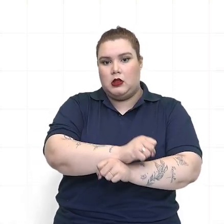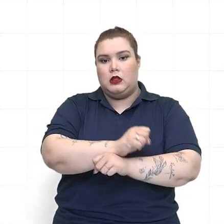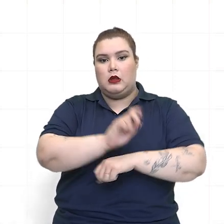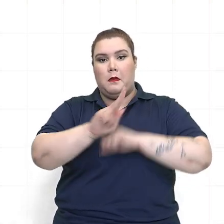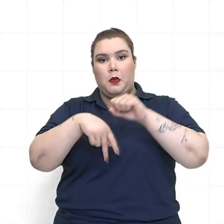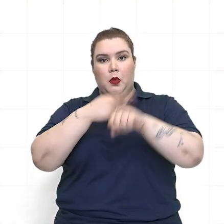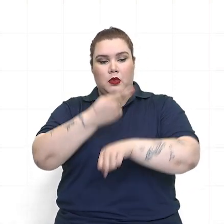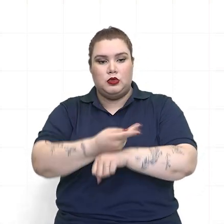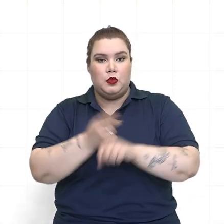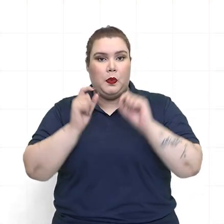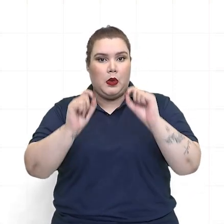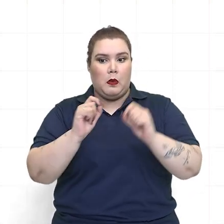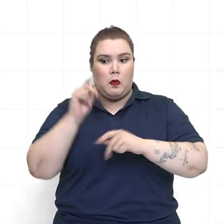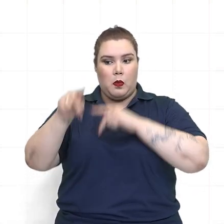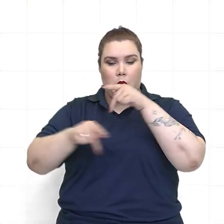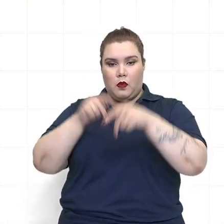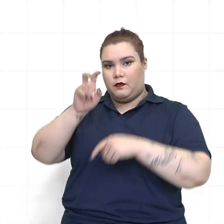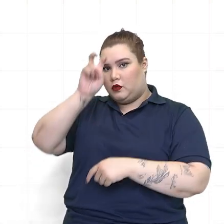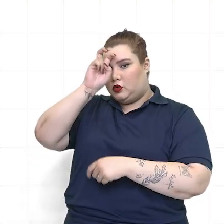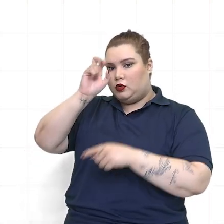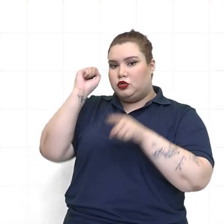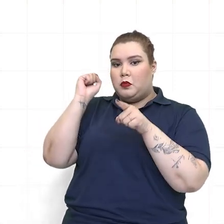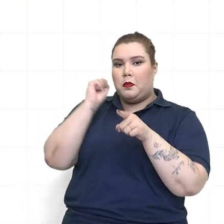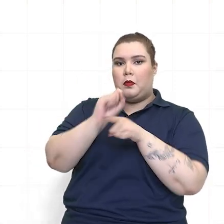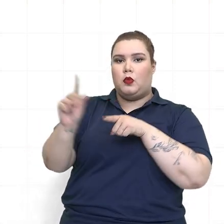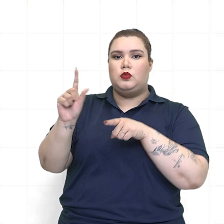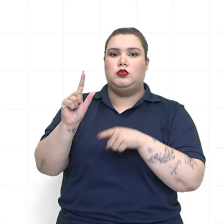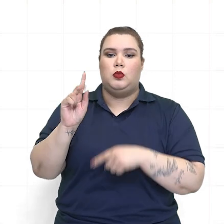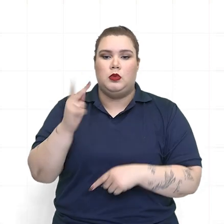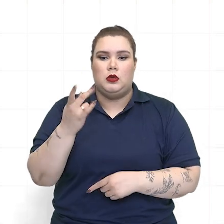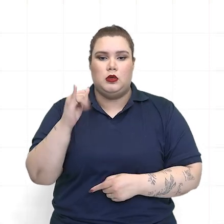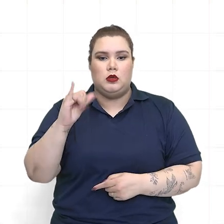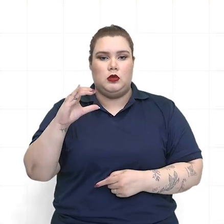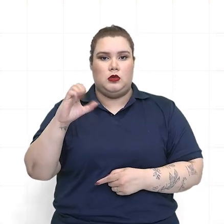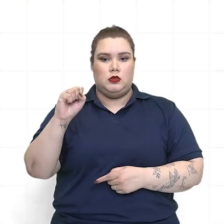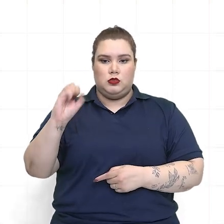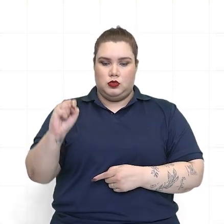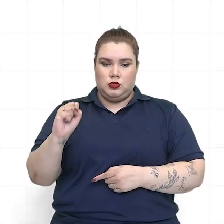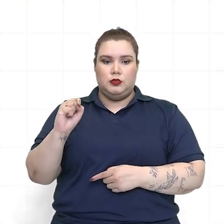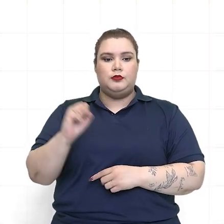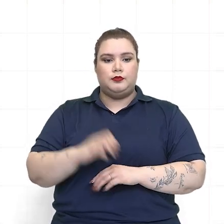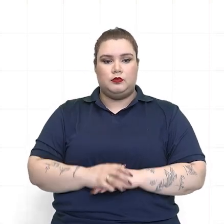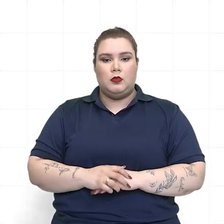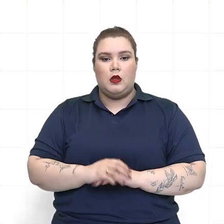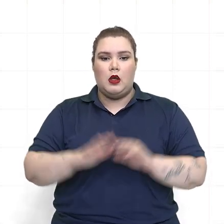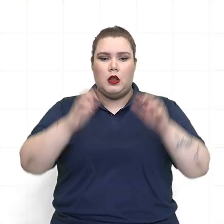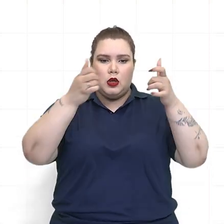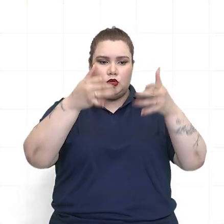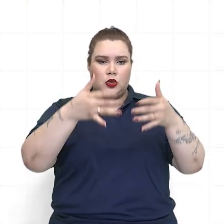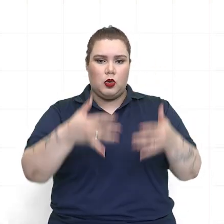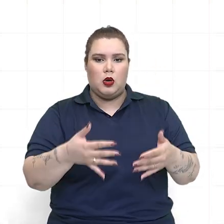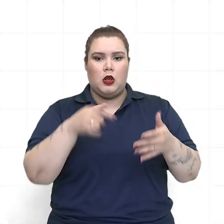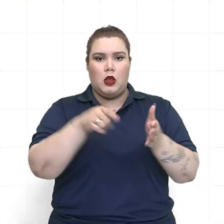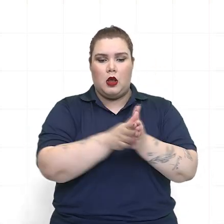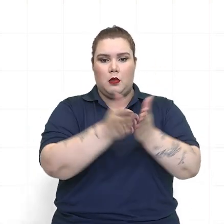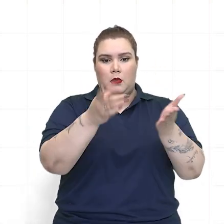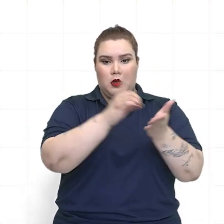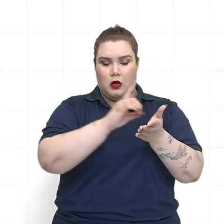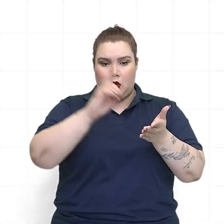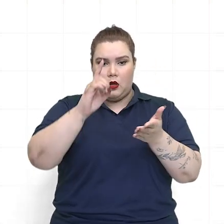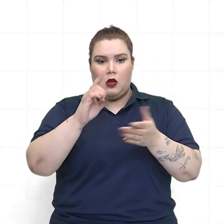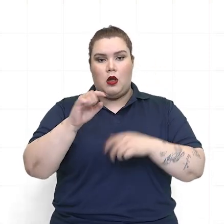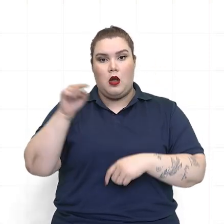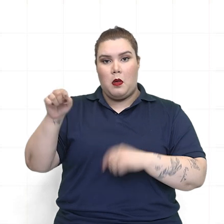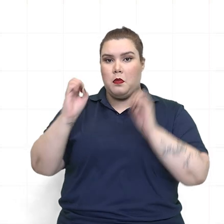escravizados depois que os egípcios expulsaram os Hicsos. Segundo os relatos bíblicos,